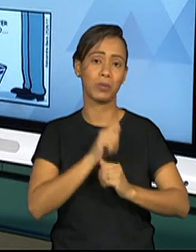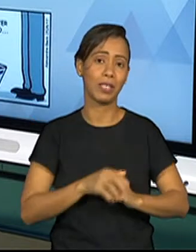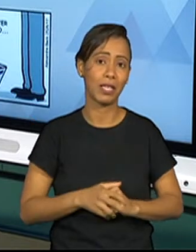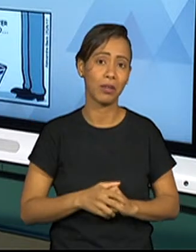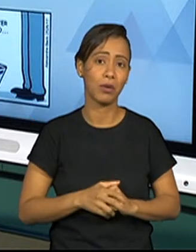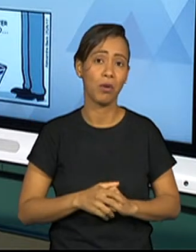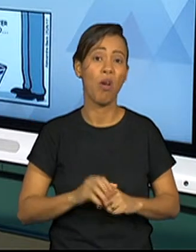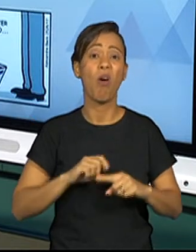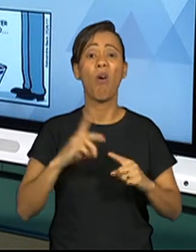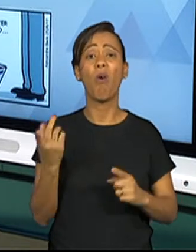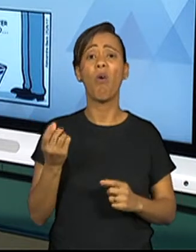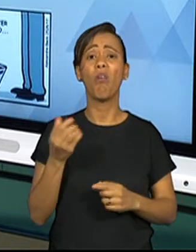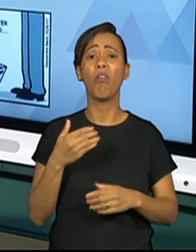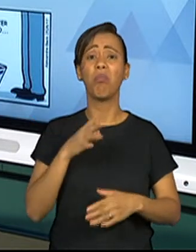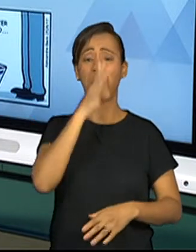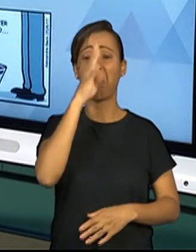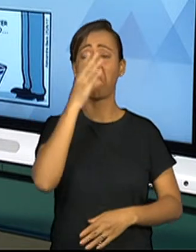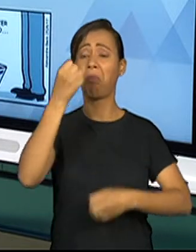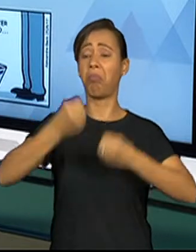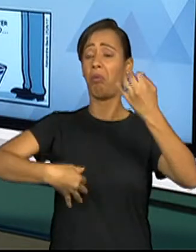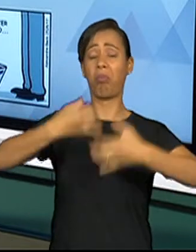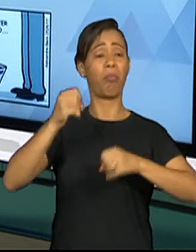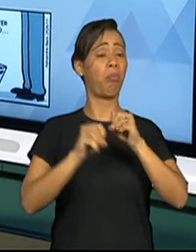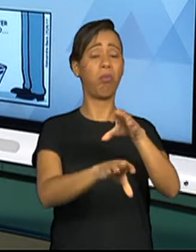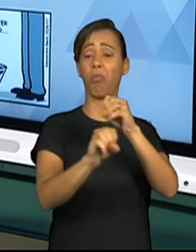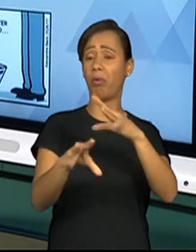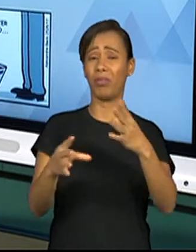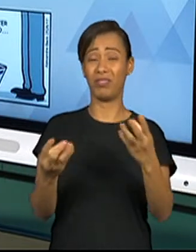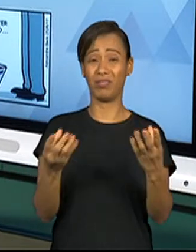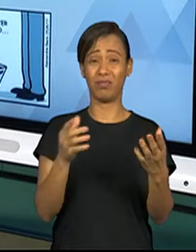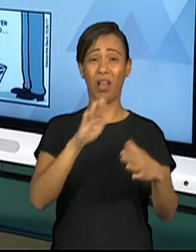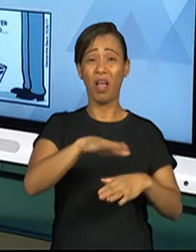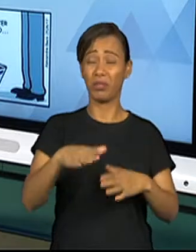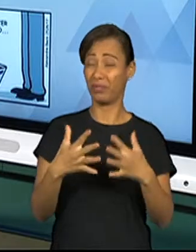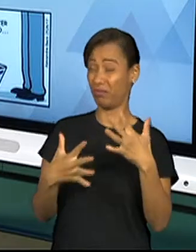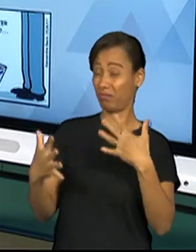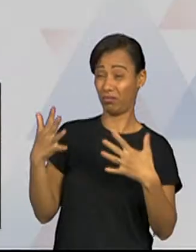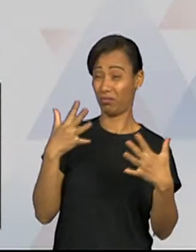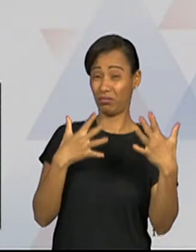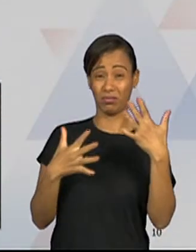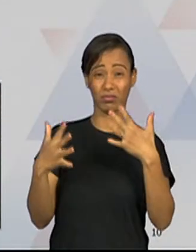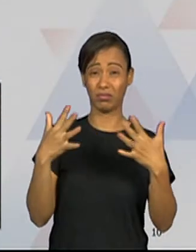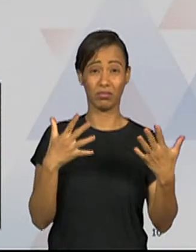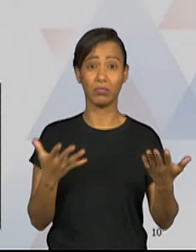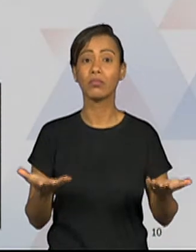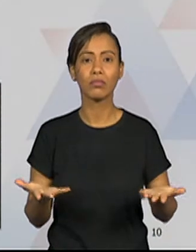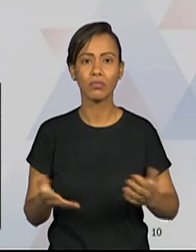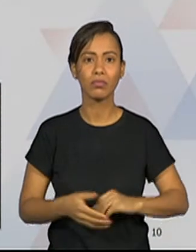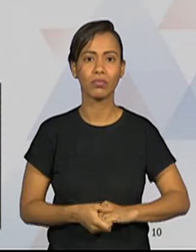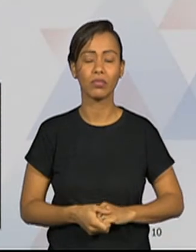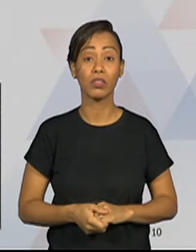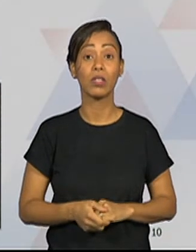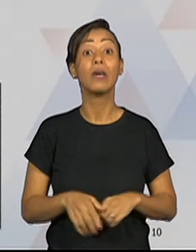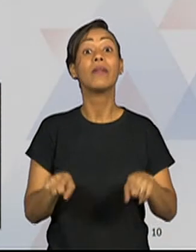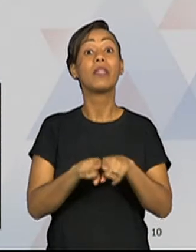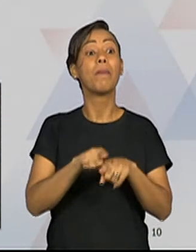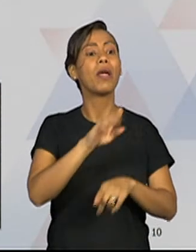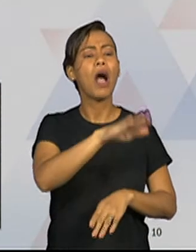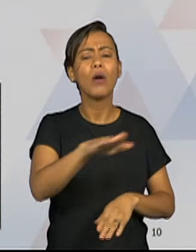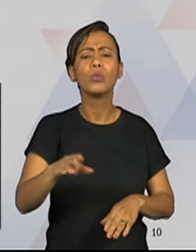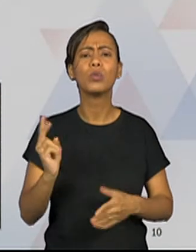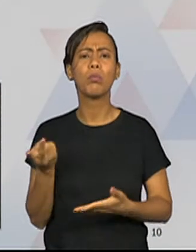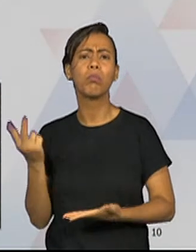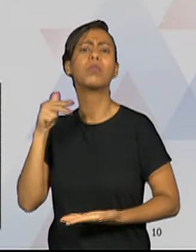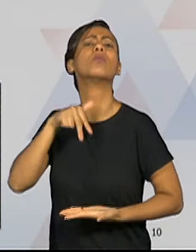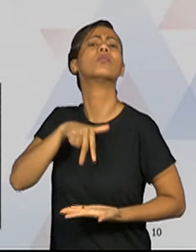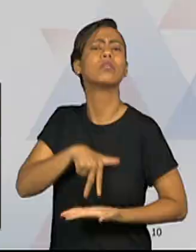totalmente descontextualizado que não considera a realidade do meu aluno, né? Como que esse aluno pode ser protagonista da